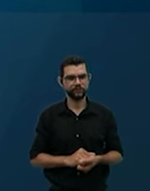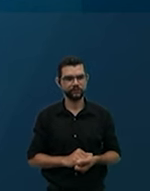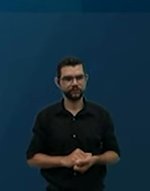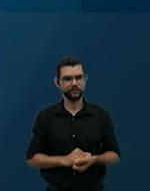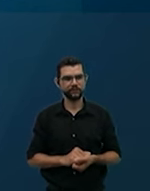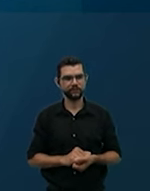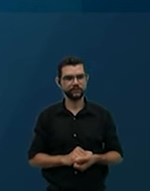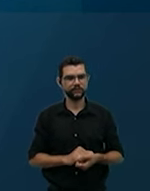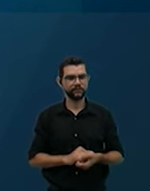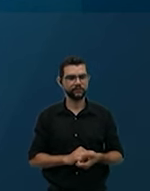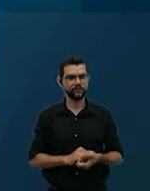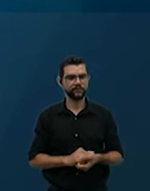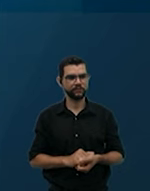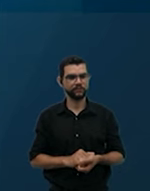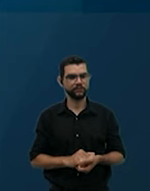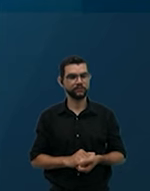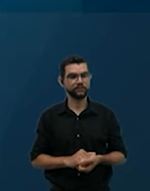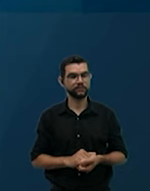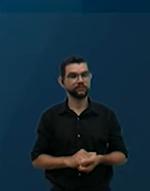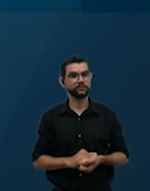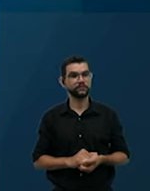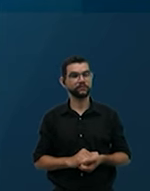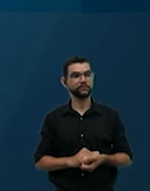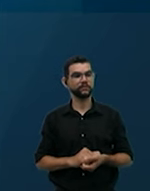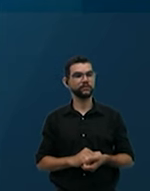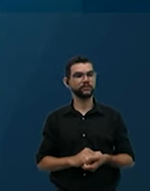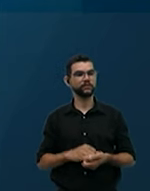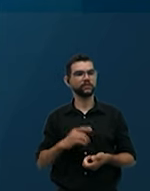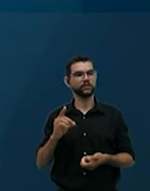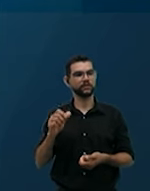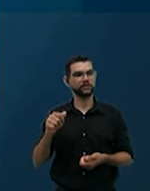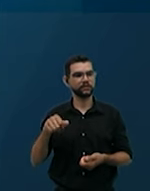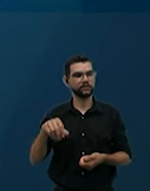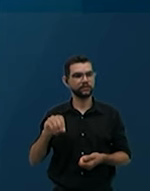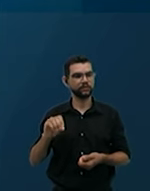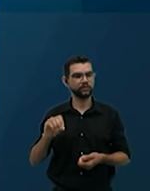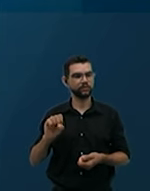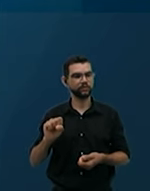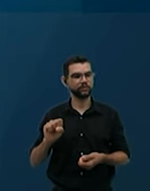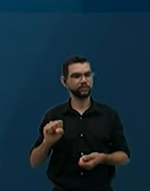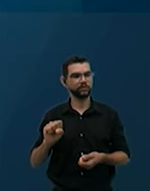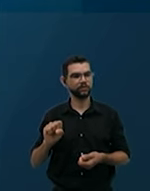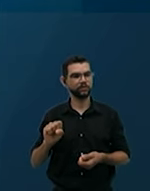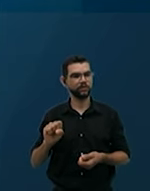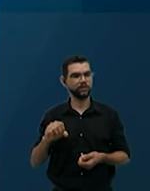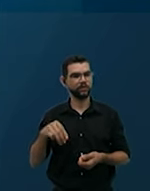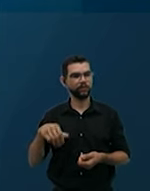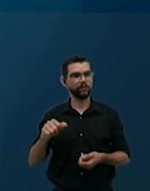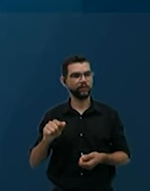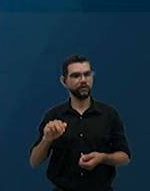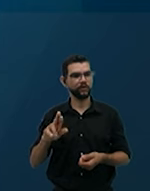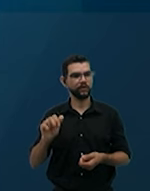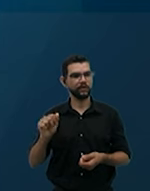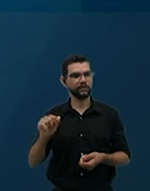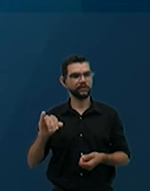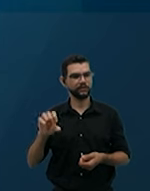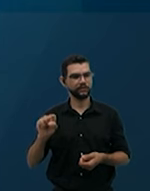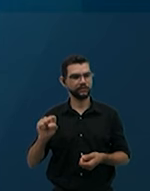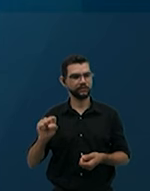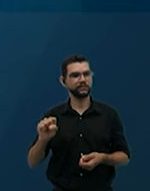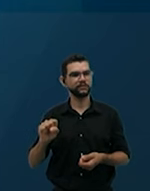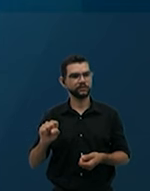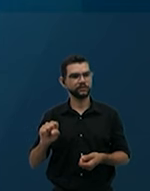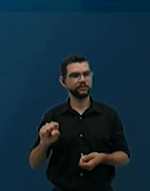por danos morais é desproporcional e excessivo. E quanto ao termo inicial de juros de mora, a violação aos artigos